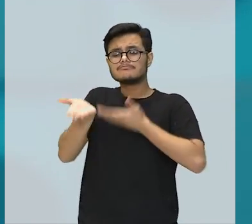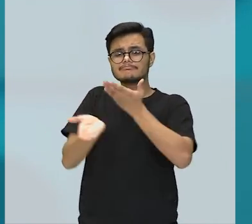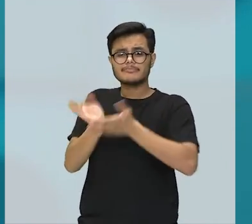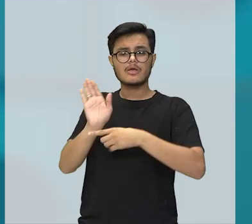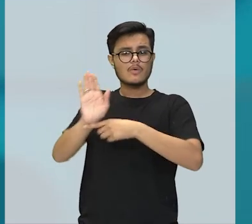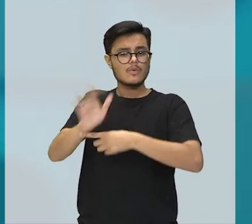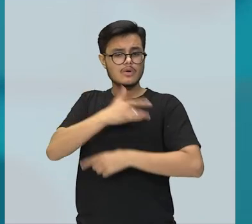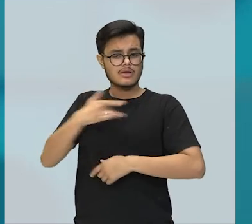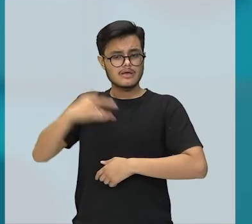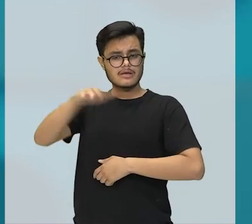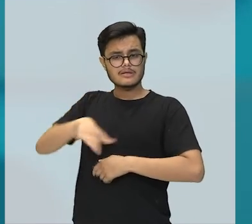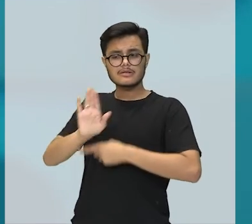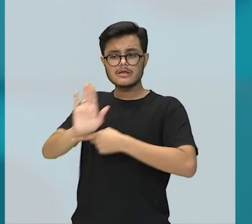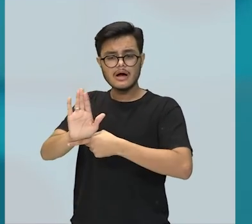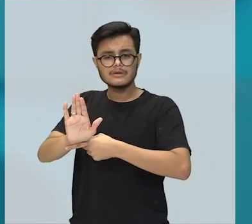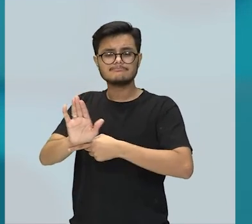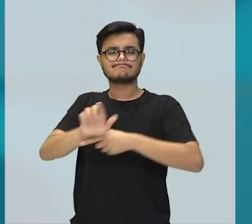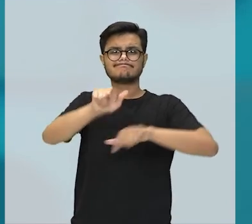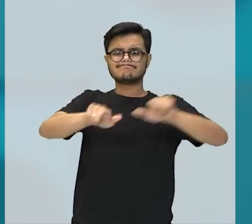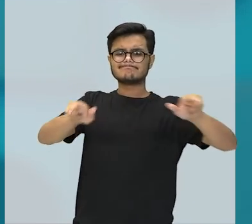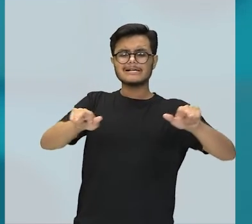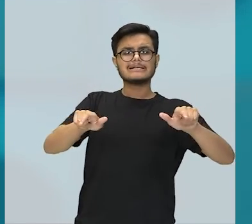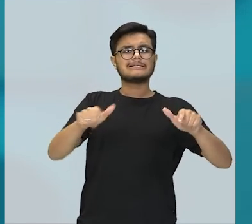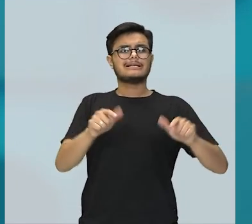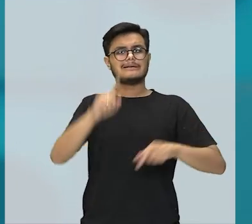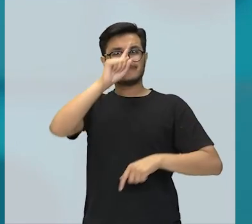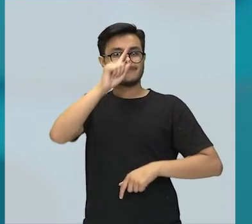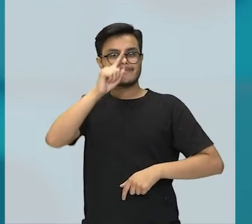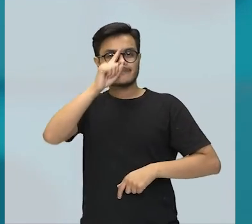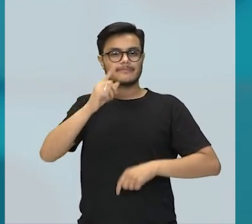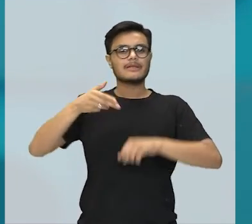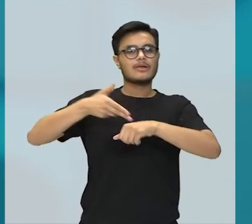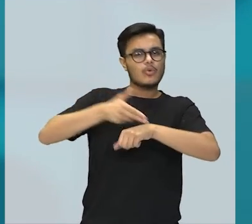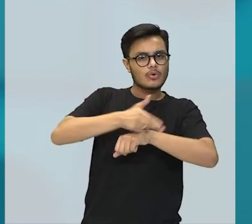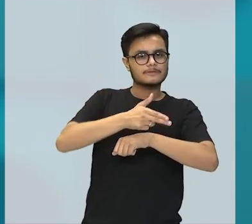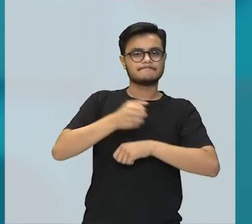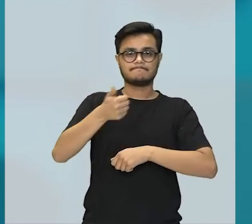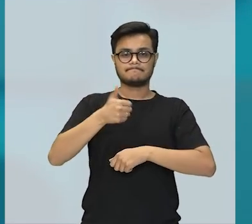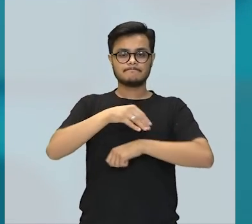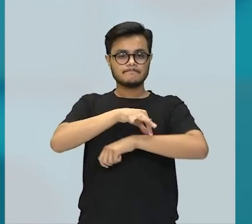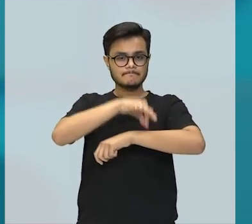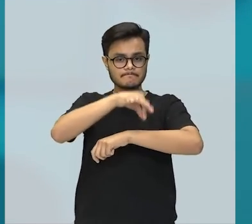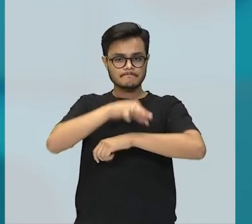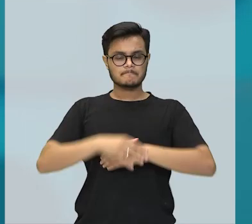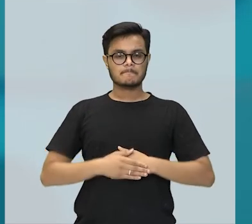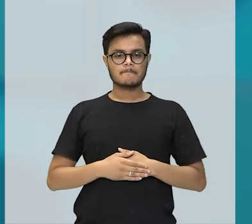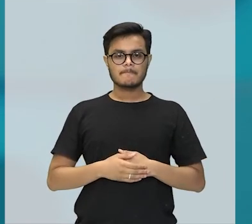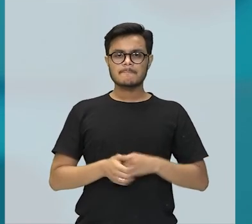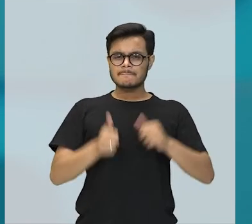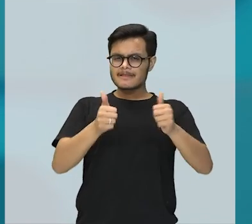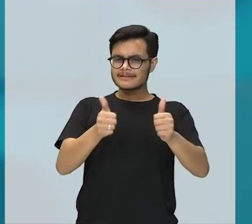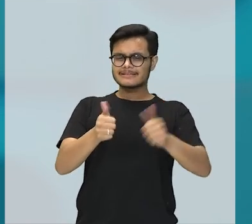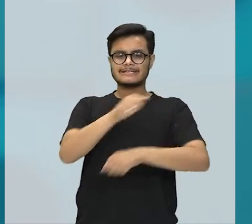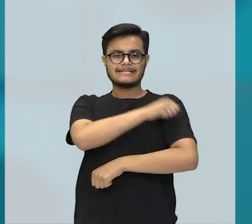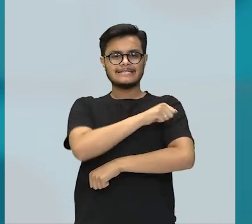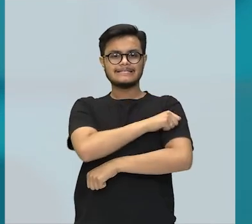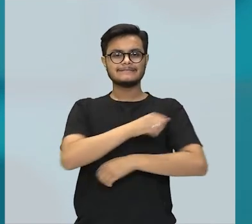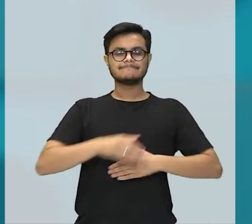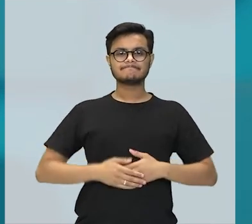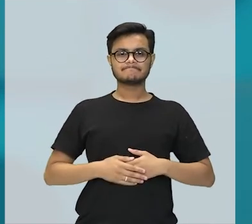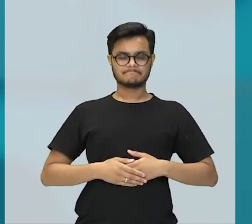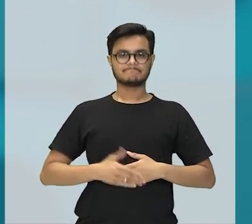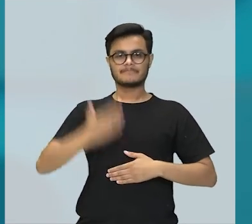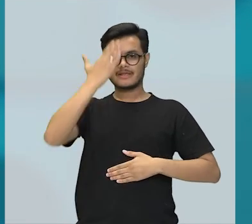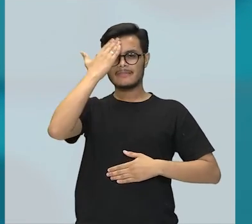temos que ter quando a situação está relacionada a cortes na pele. Muito bem, alunos, aqui vocês viram